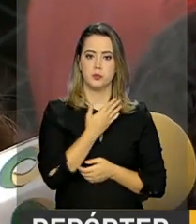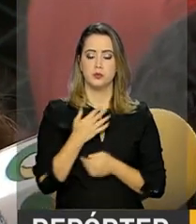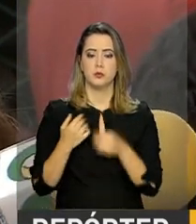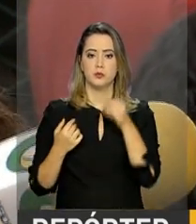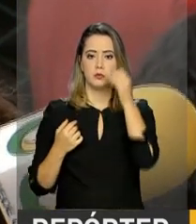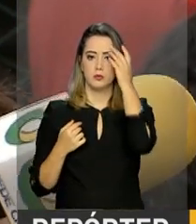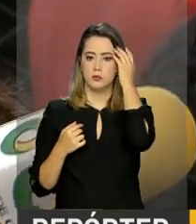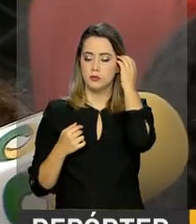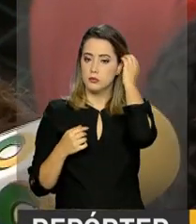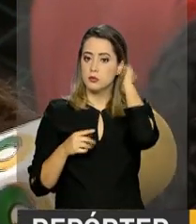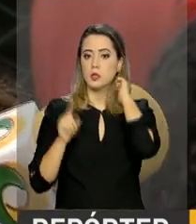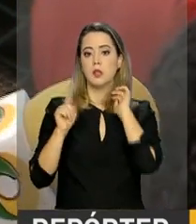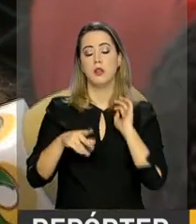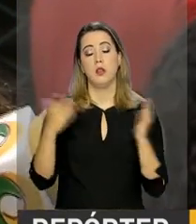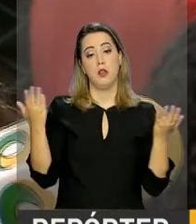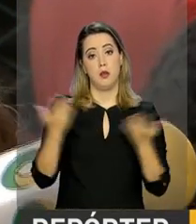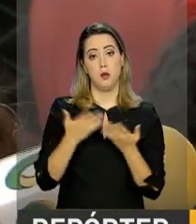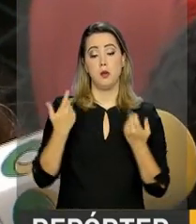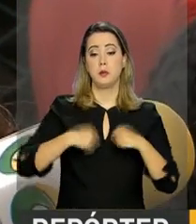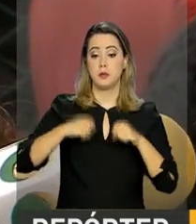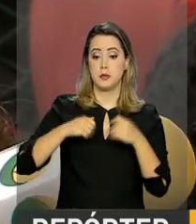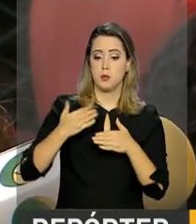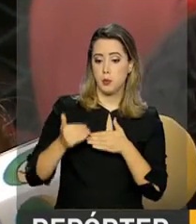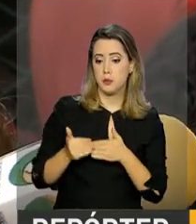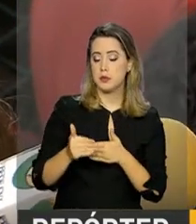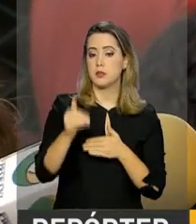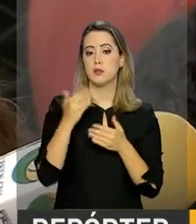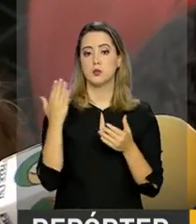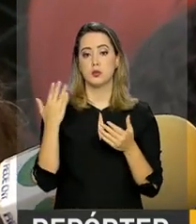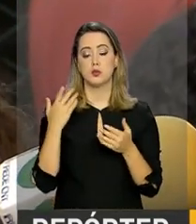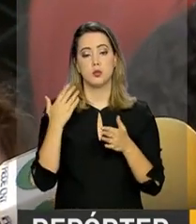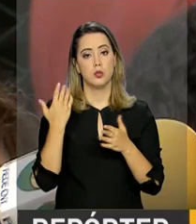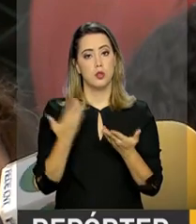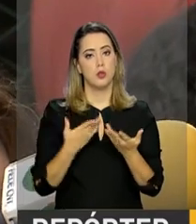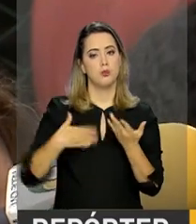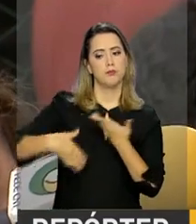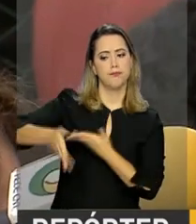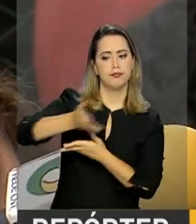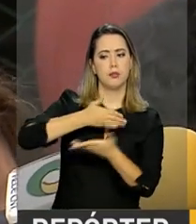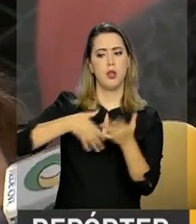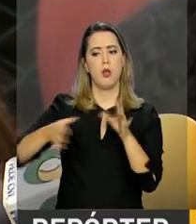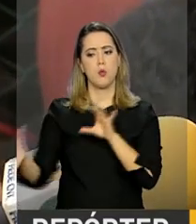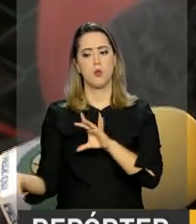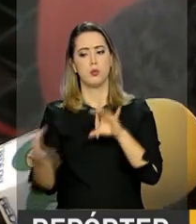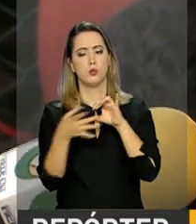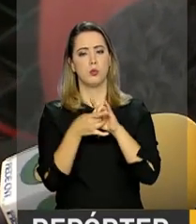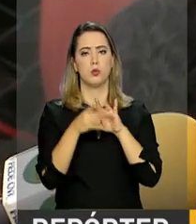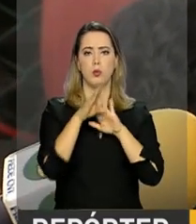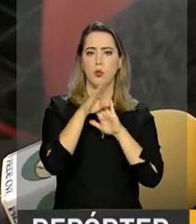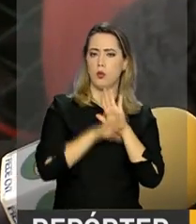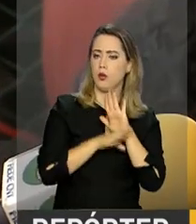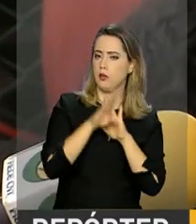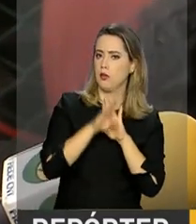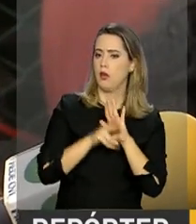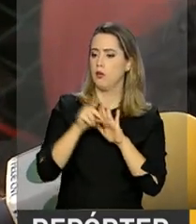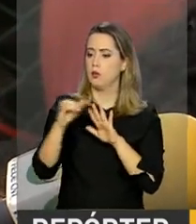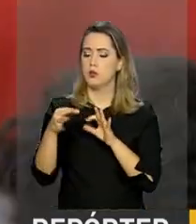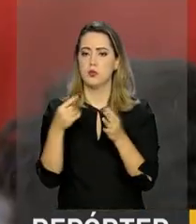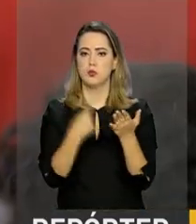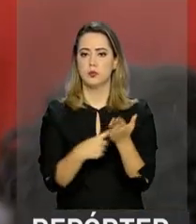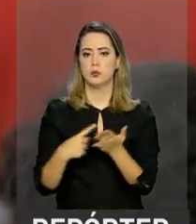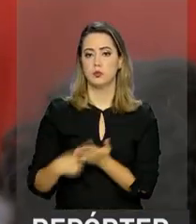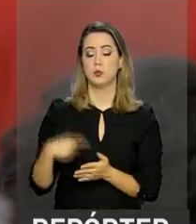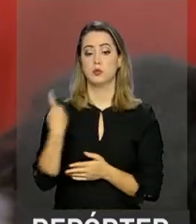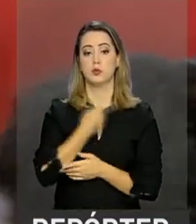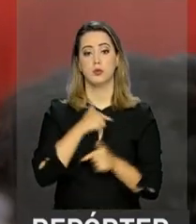a necessidade de fato de que comece esse processo de articulação, definição de cronogramas e etc. Mas estamos trabalhando.